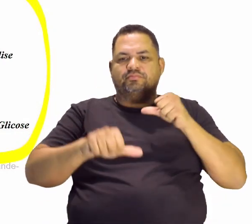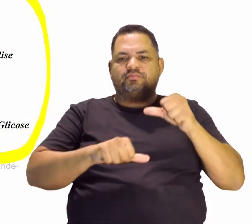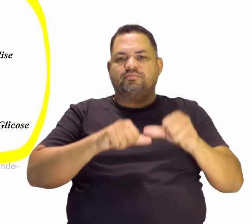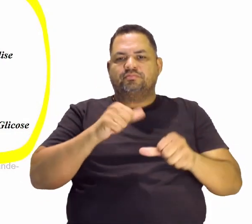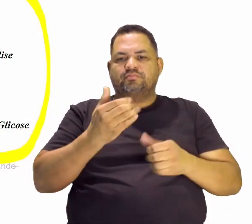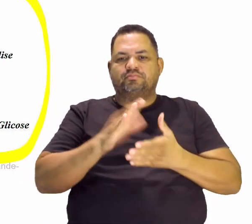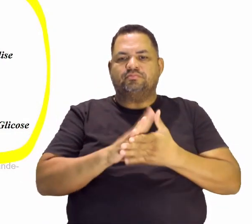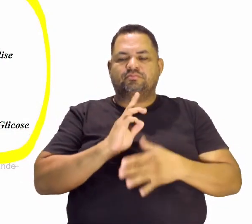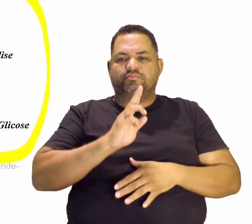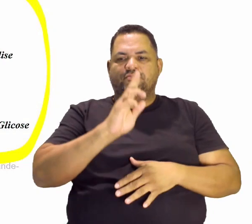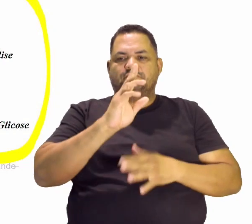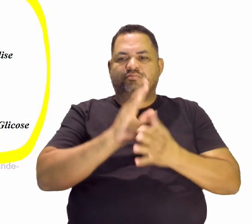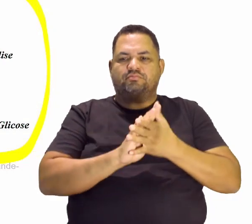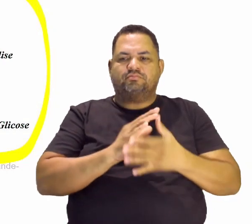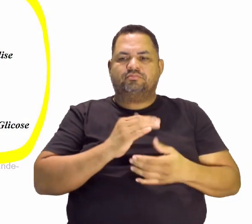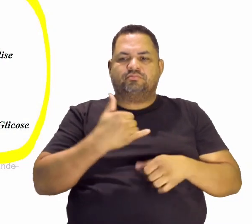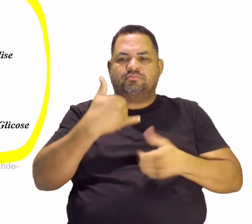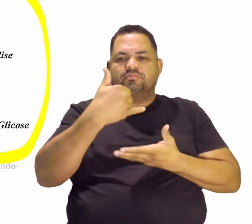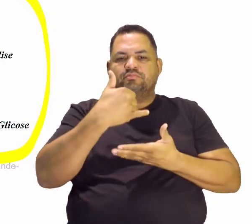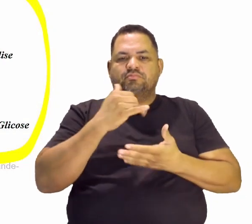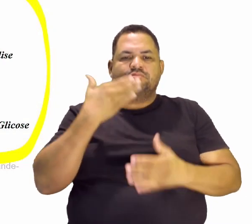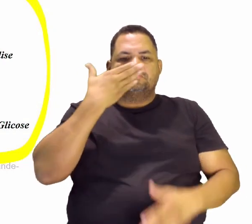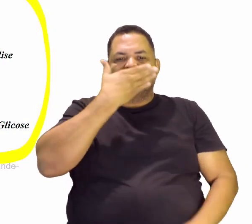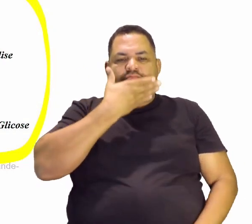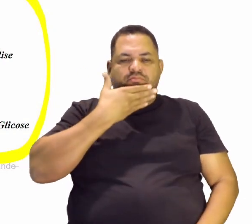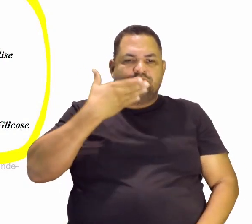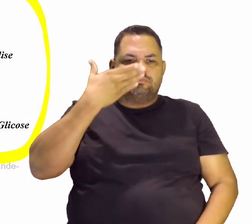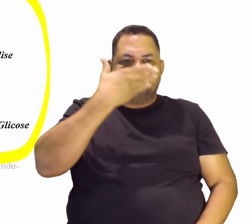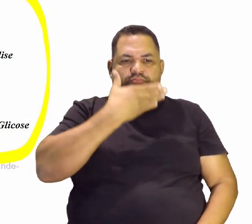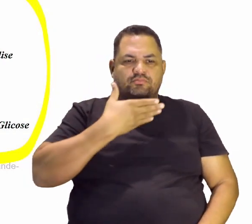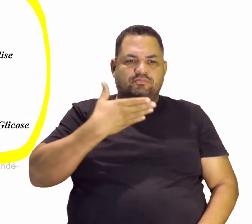nesses processos de glicogênese e de